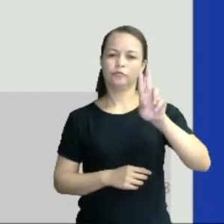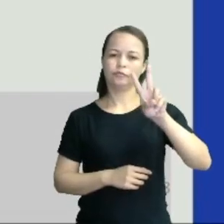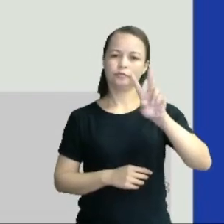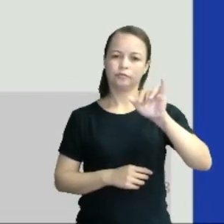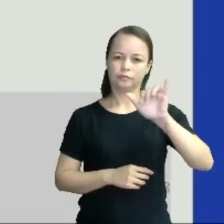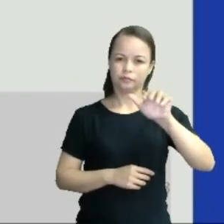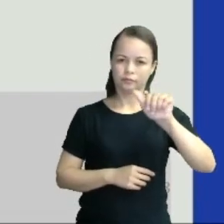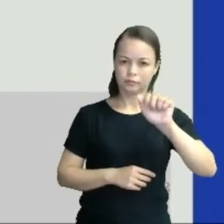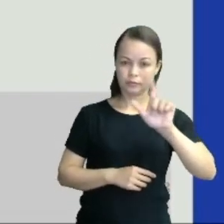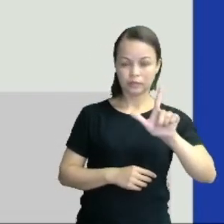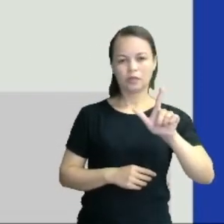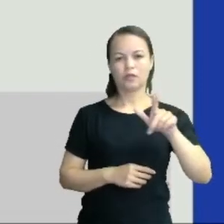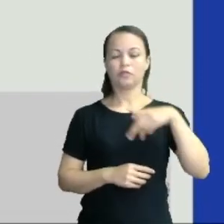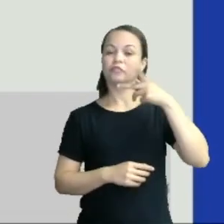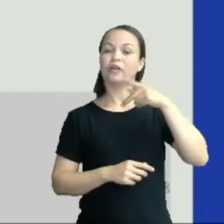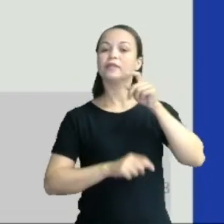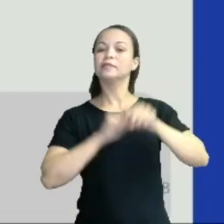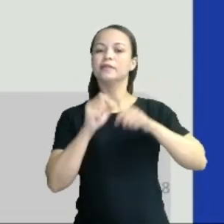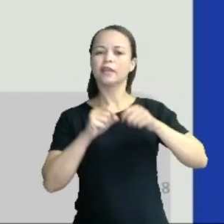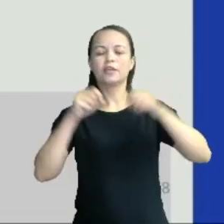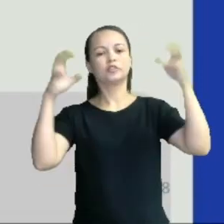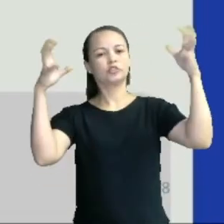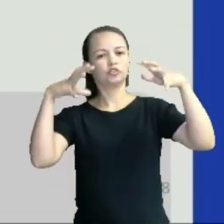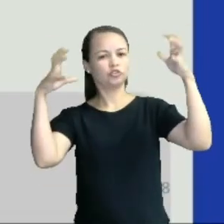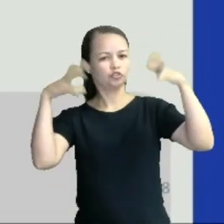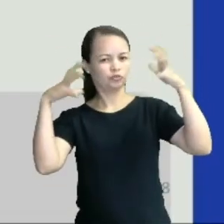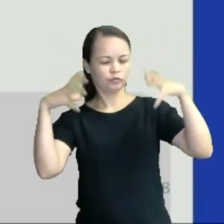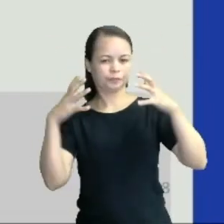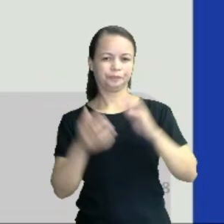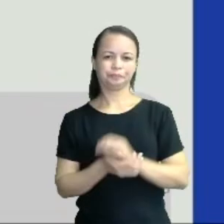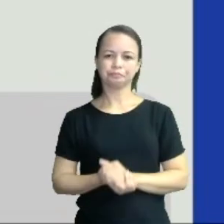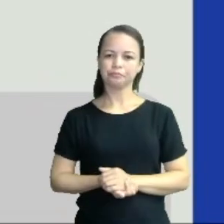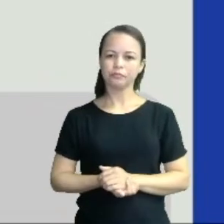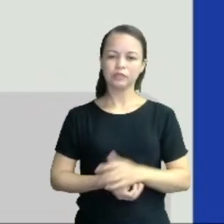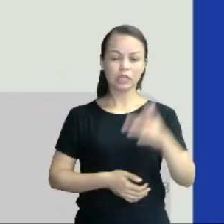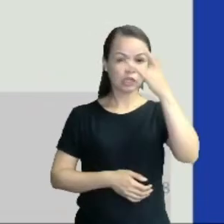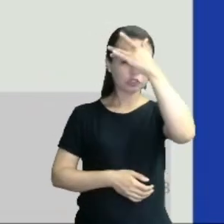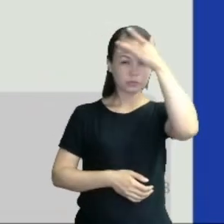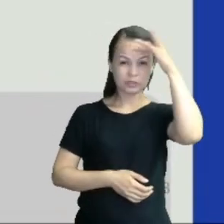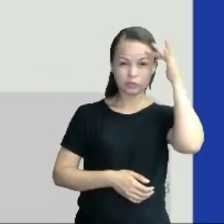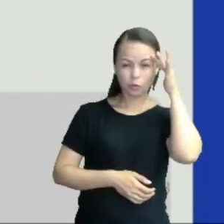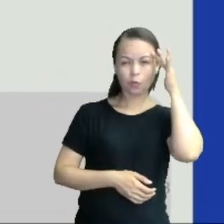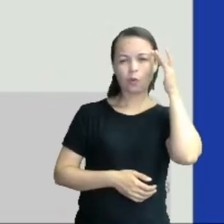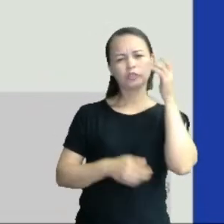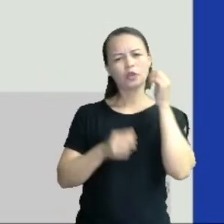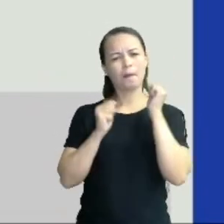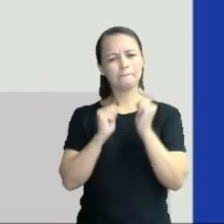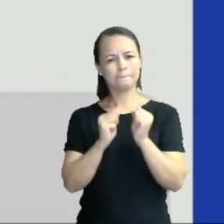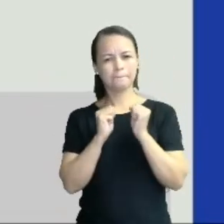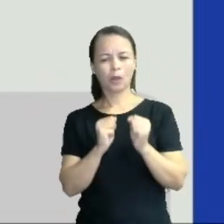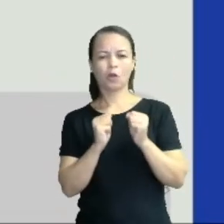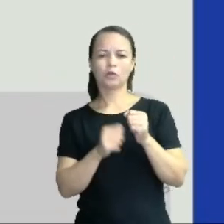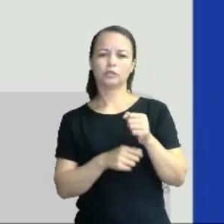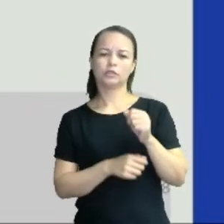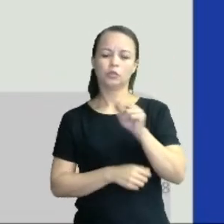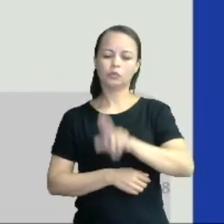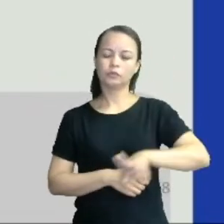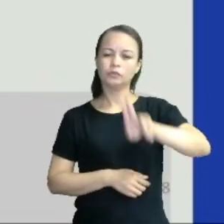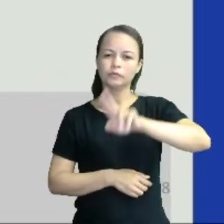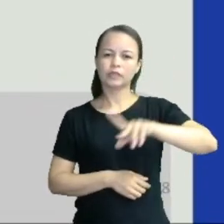à chuva. As pessoas podem usar